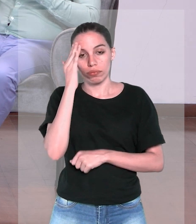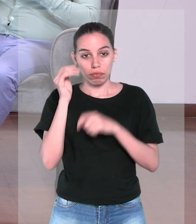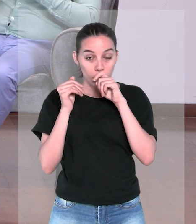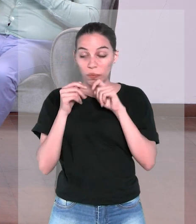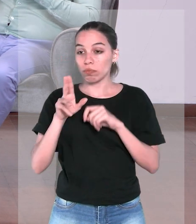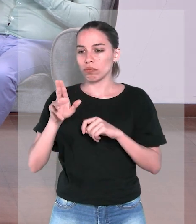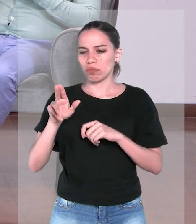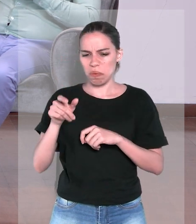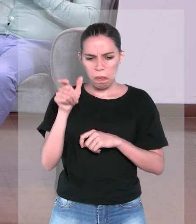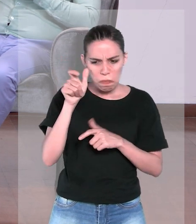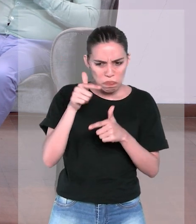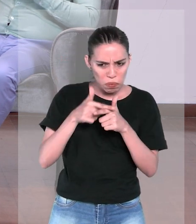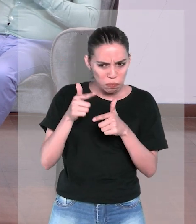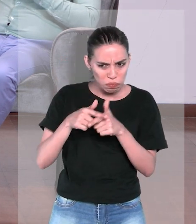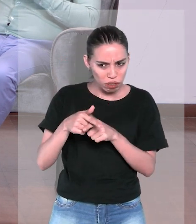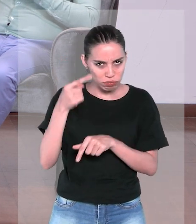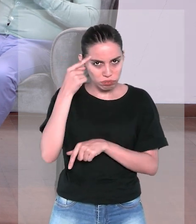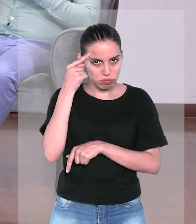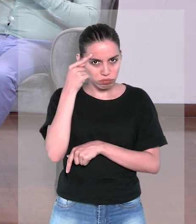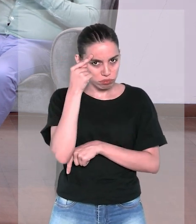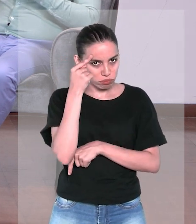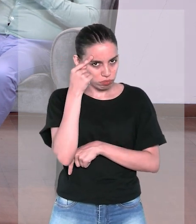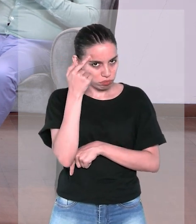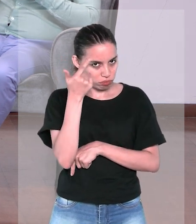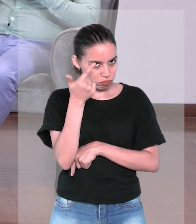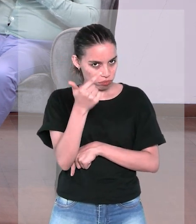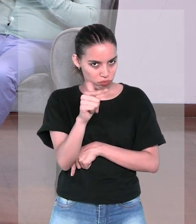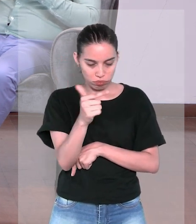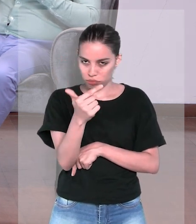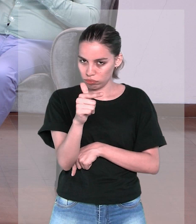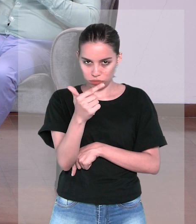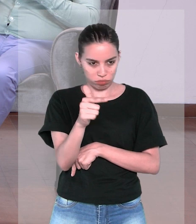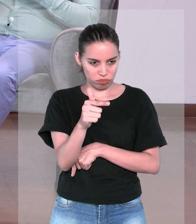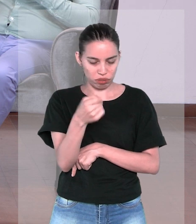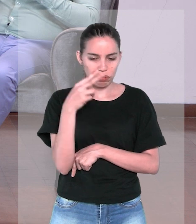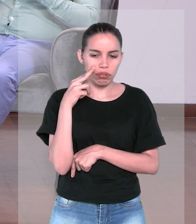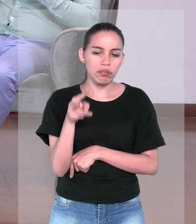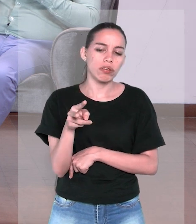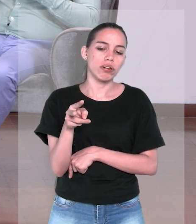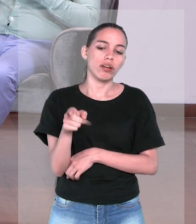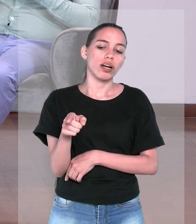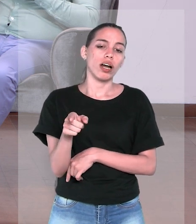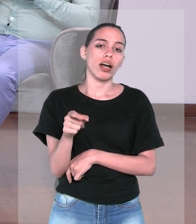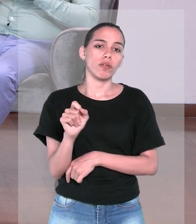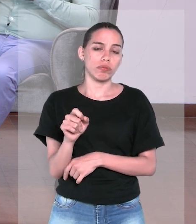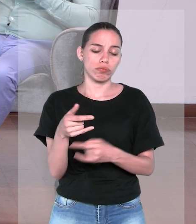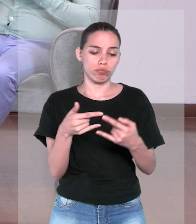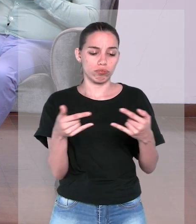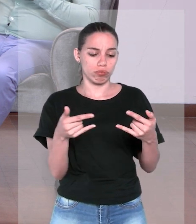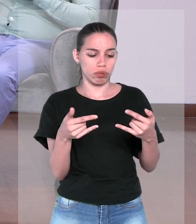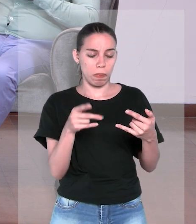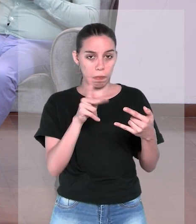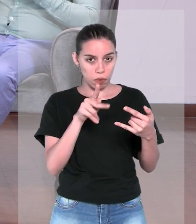compreensão sobre a condição da mulher. Eu percebia que as meninas tinham uma força de consciência,